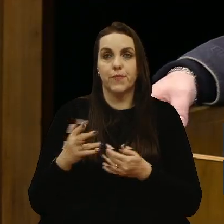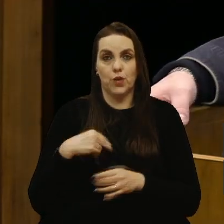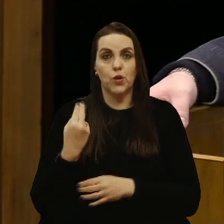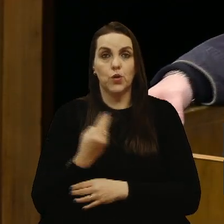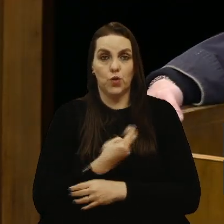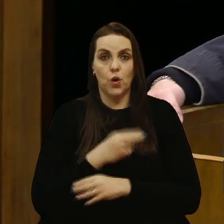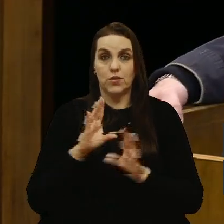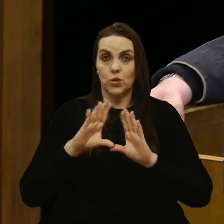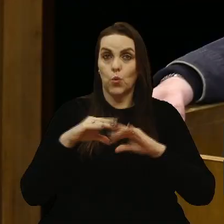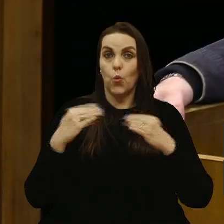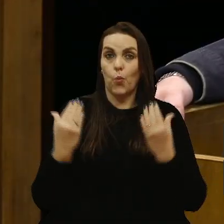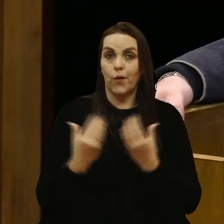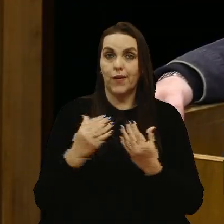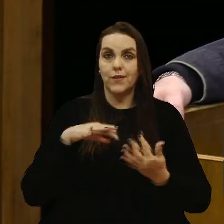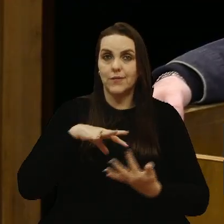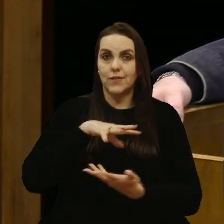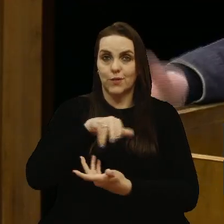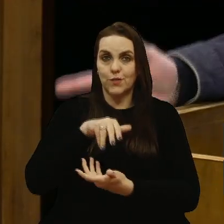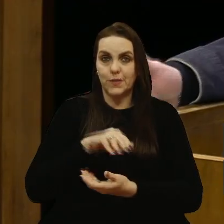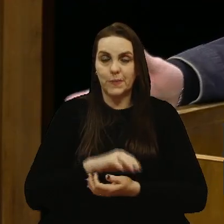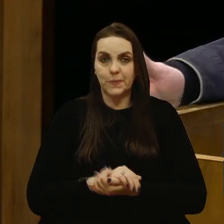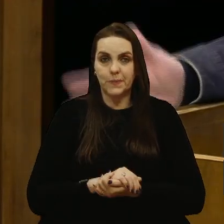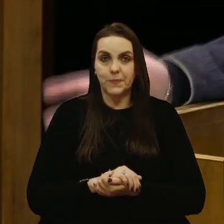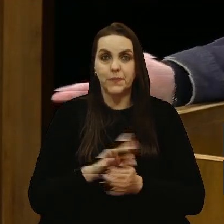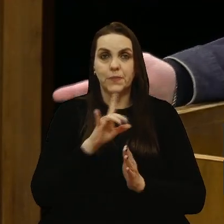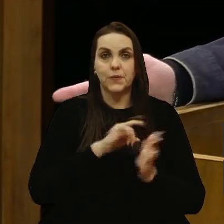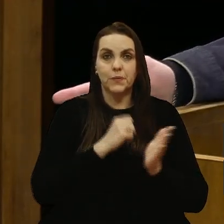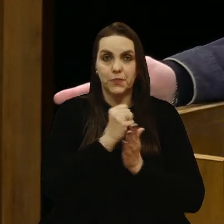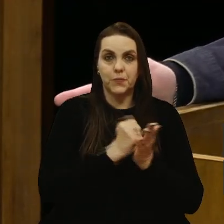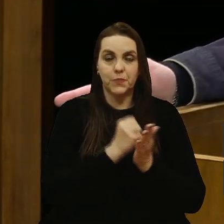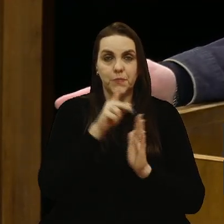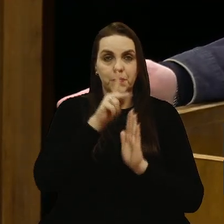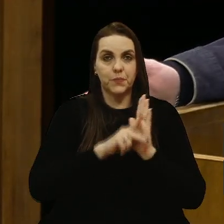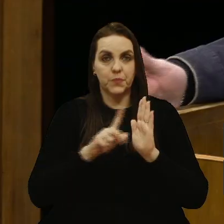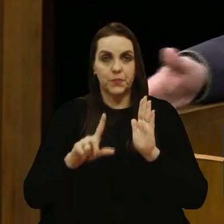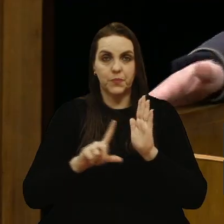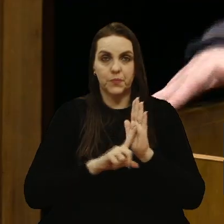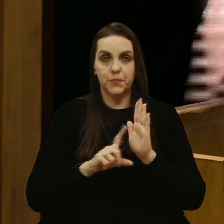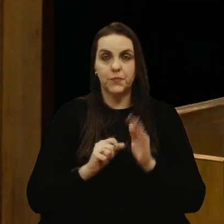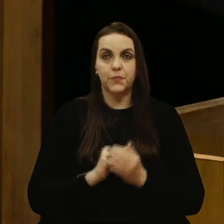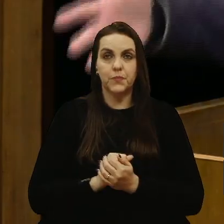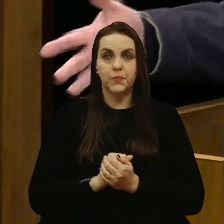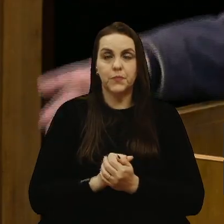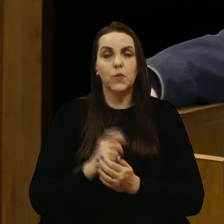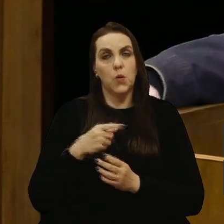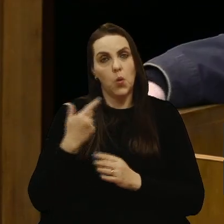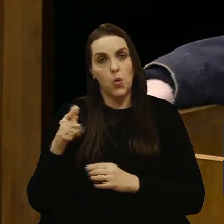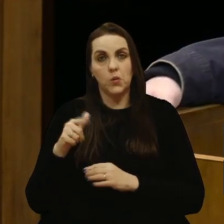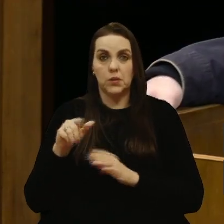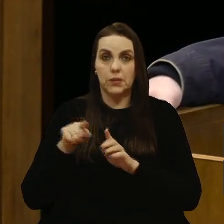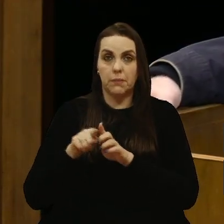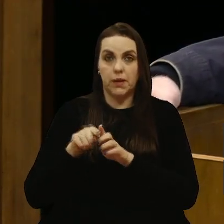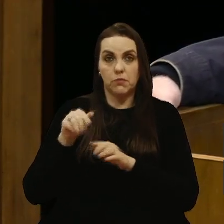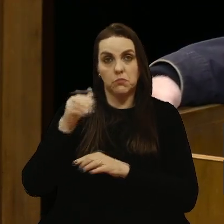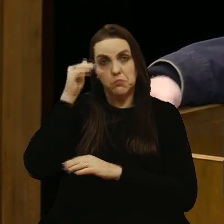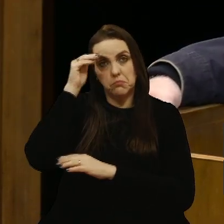desse congresso internacional, protocolamos um projeto de lei, o outro também escutamos no